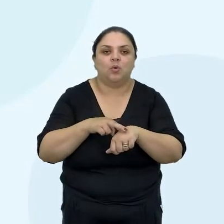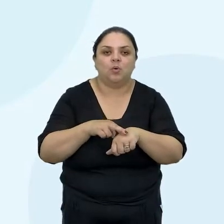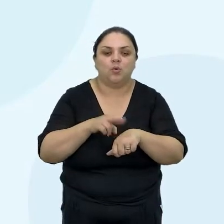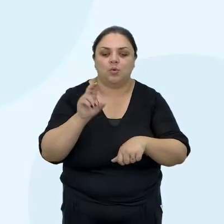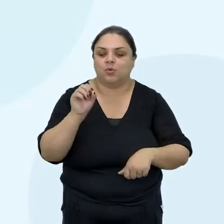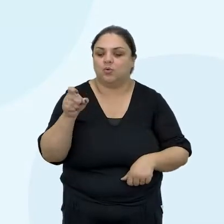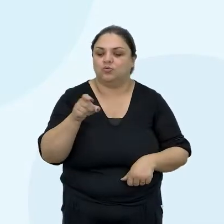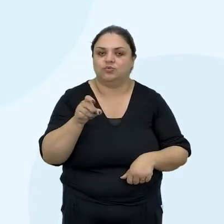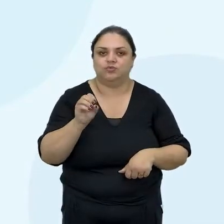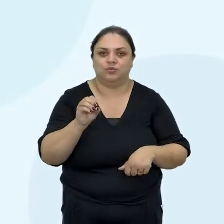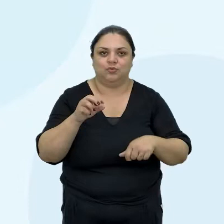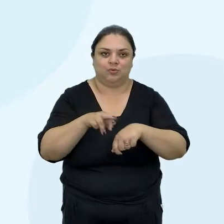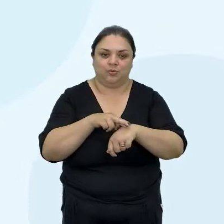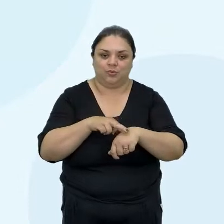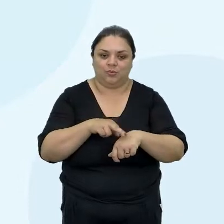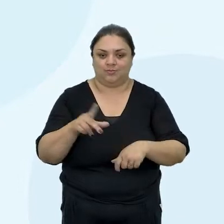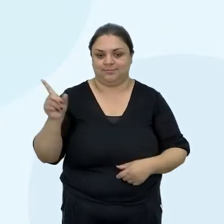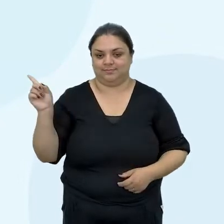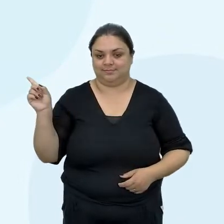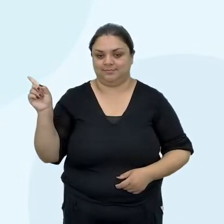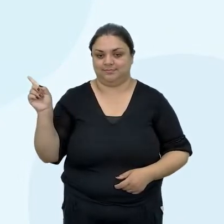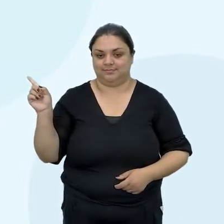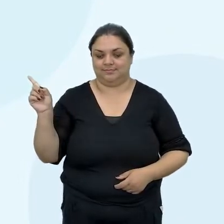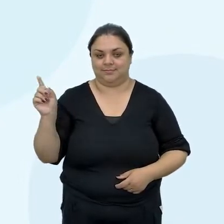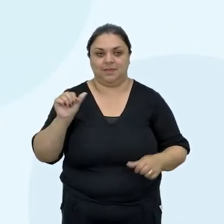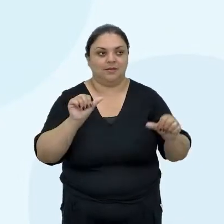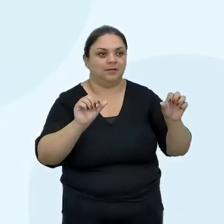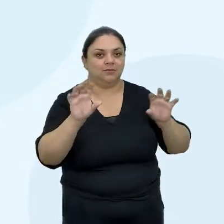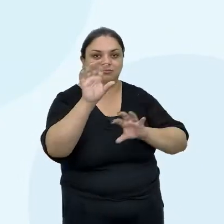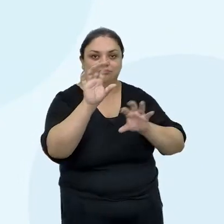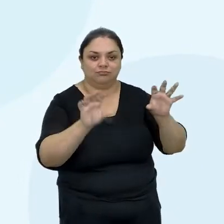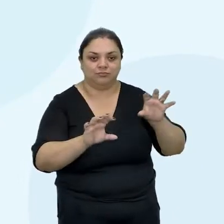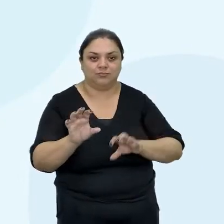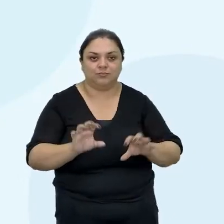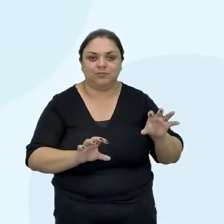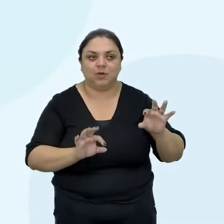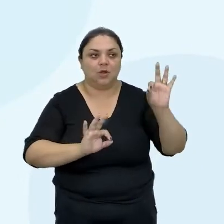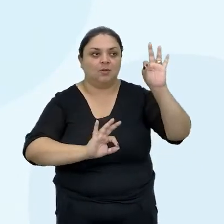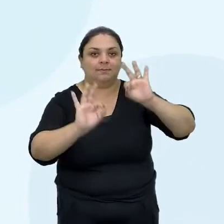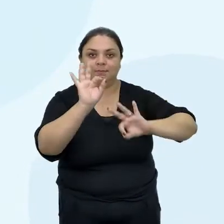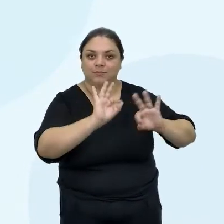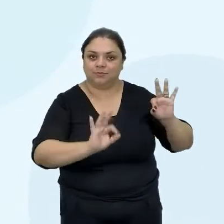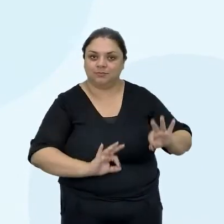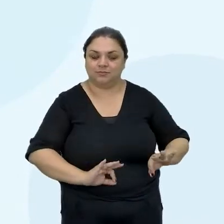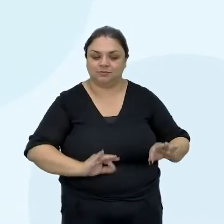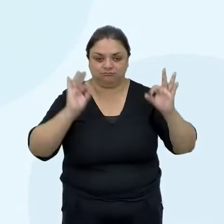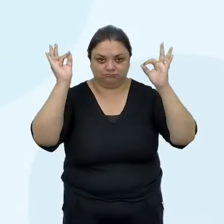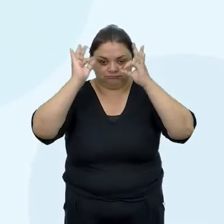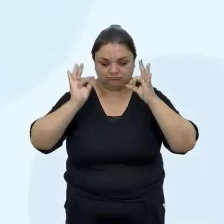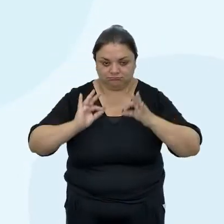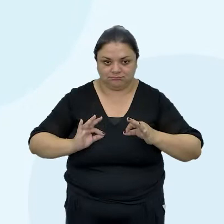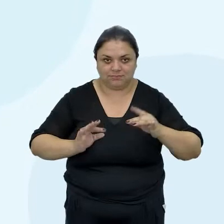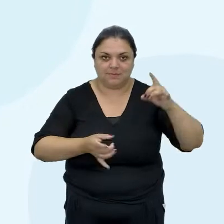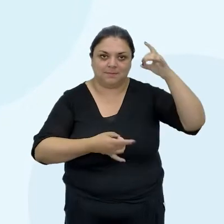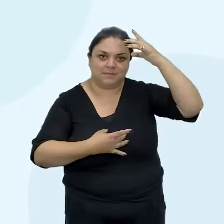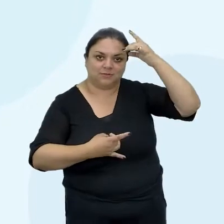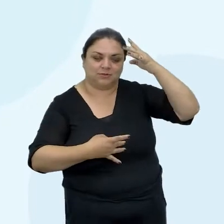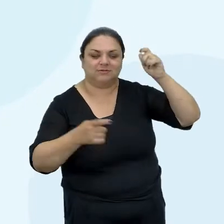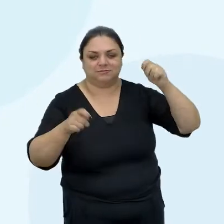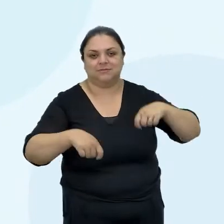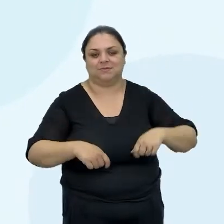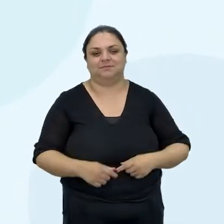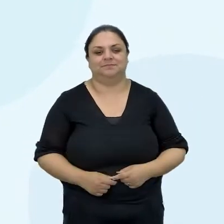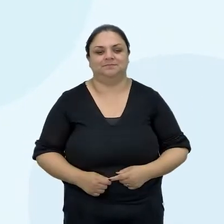aparência é quando você tem alguma coisa de mudar a fantasia do personagem, ou alguma fala num balãozinho, ou algum pensamento, tá bom? E aqui o aparência é